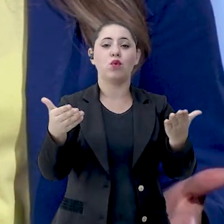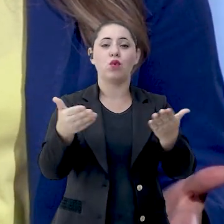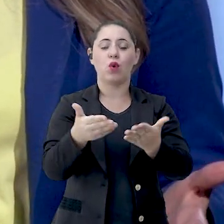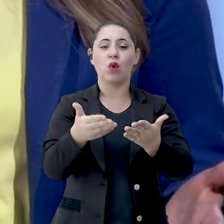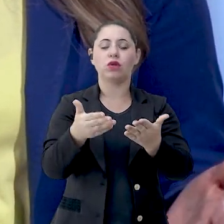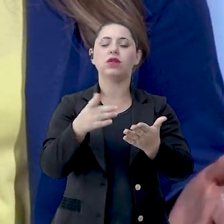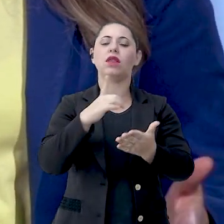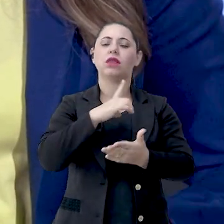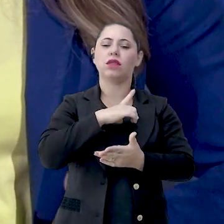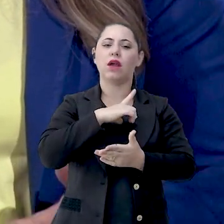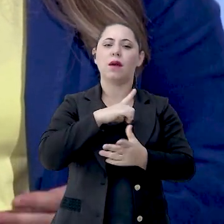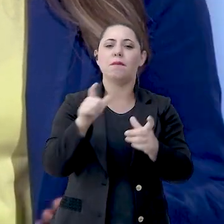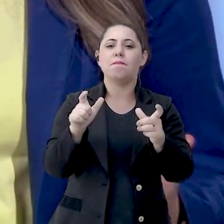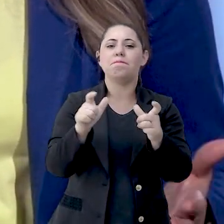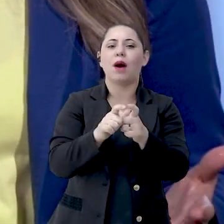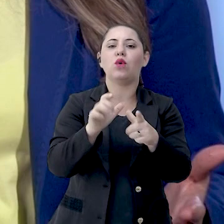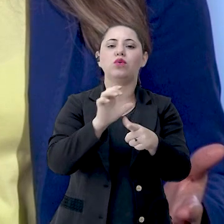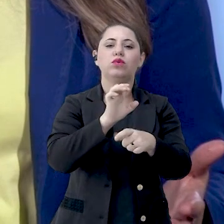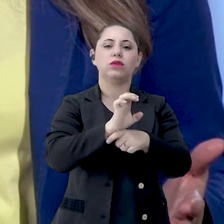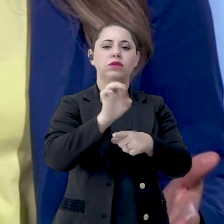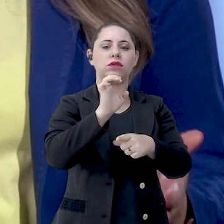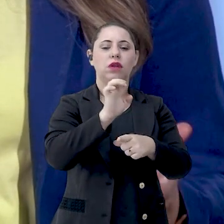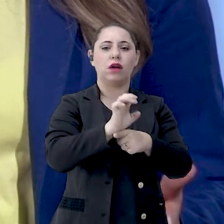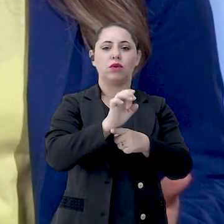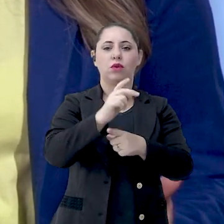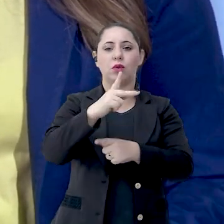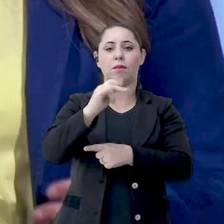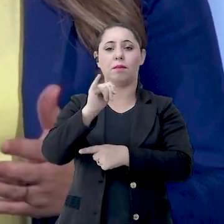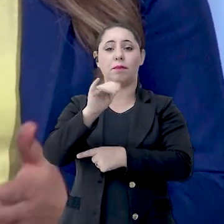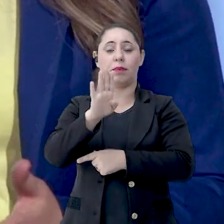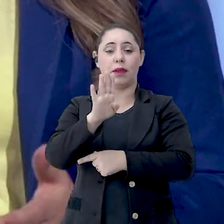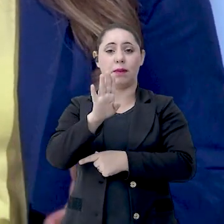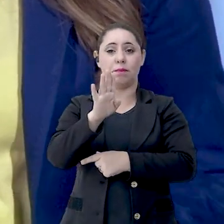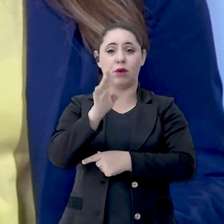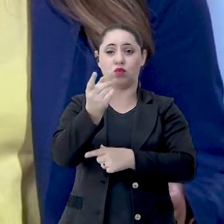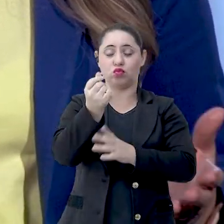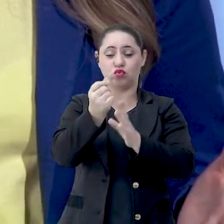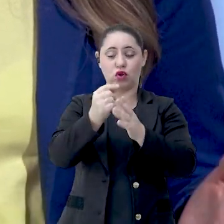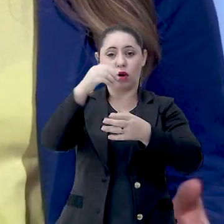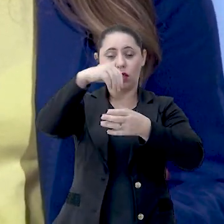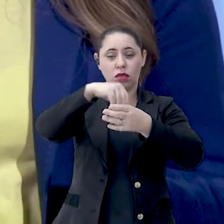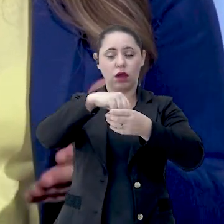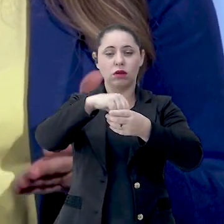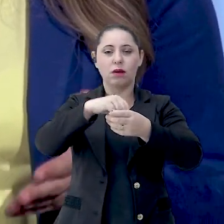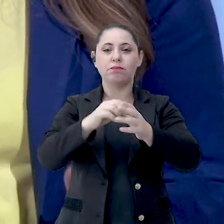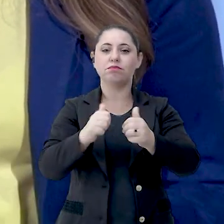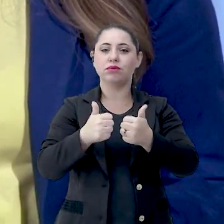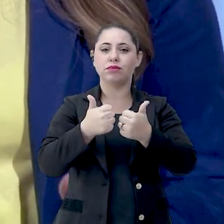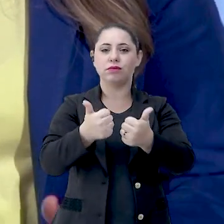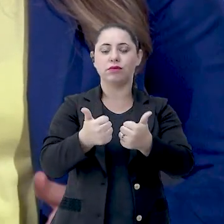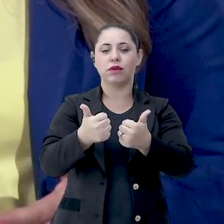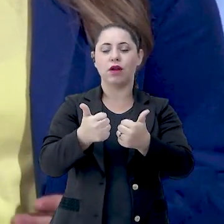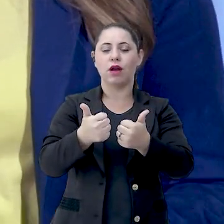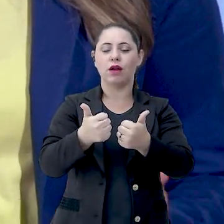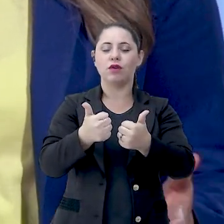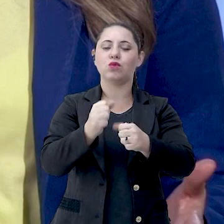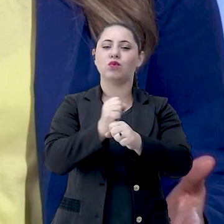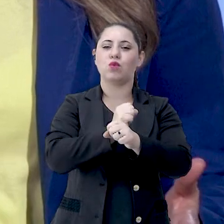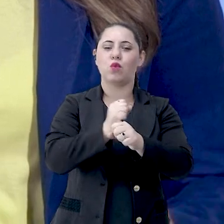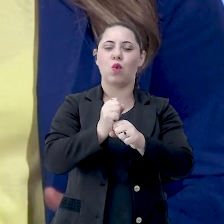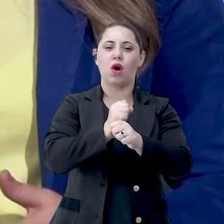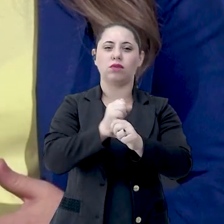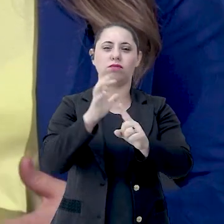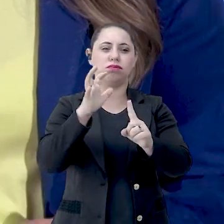que hoje formam um dos poucos estados com o PIB, Produto Interno Bruto, positivo em